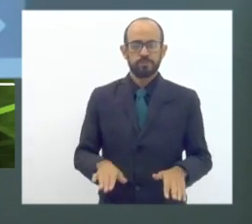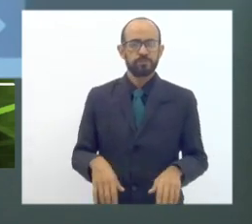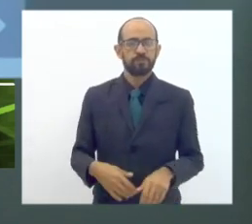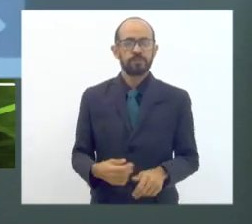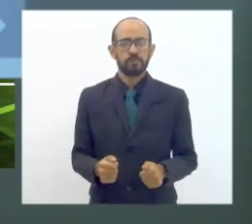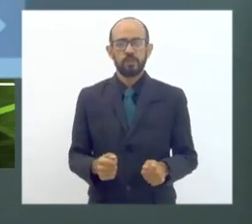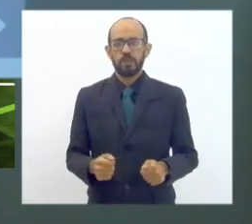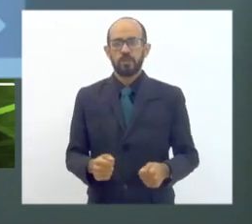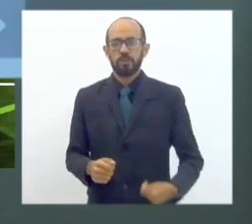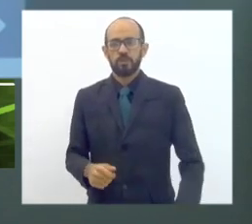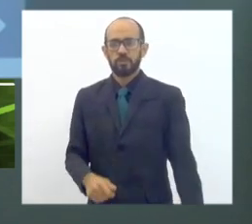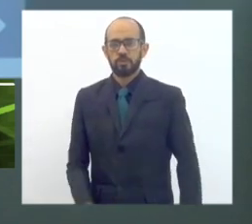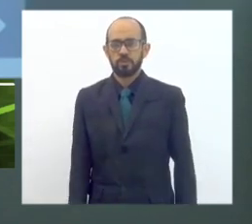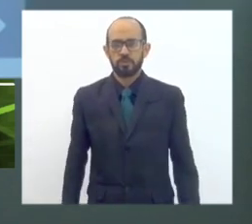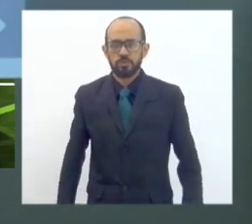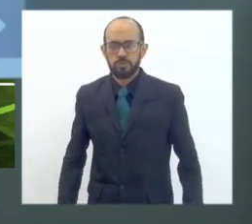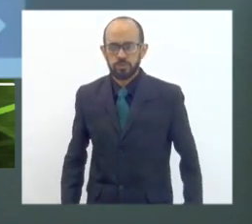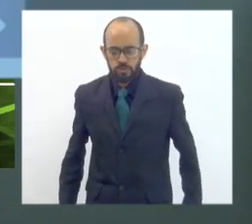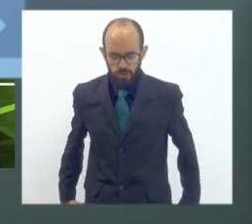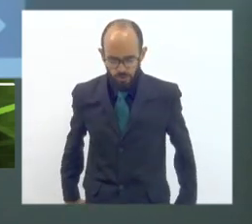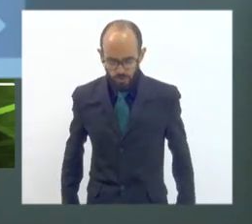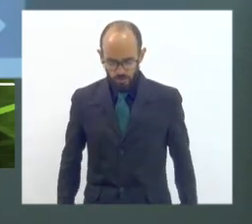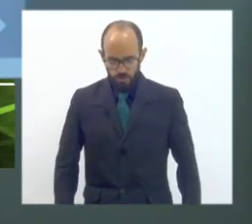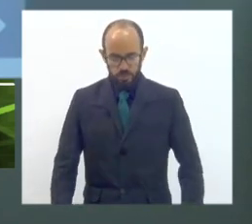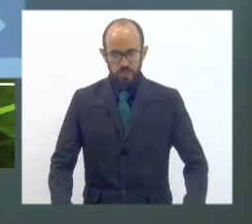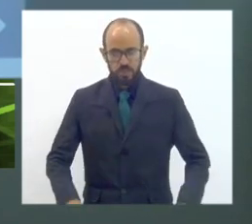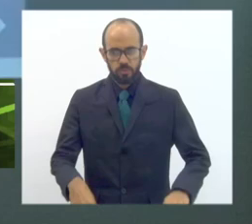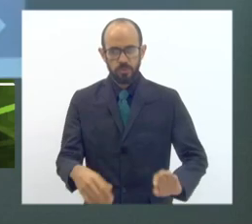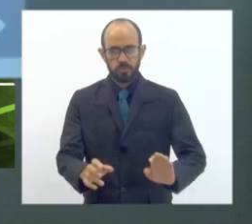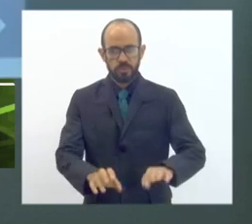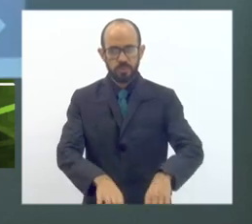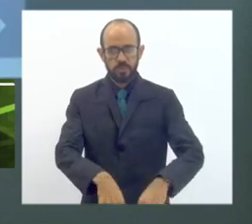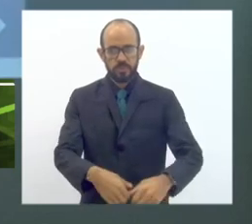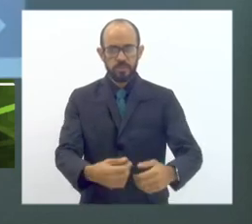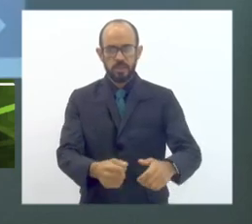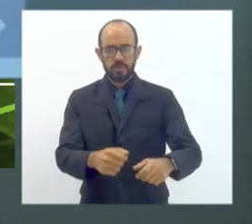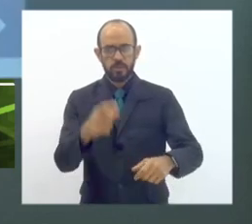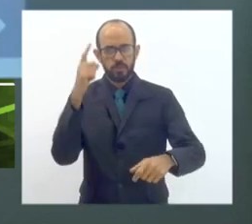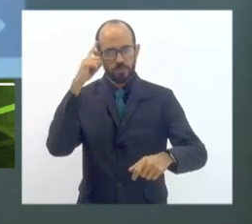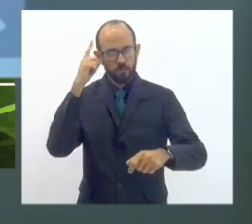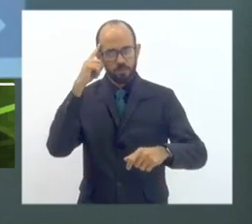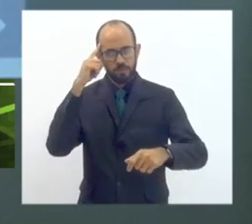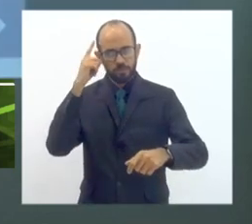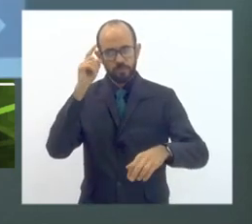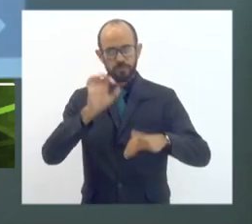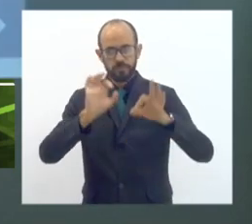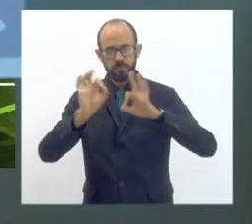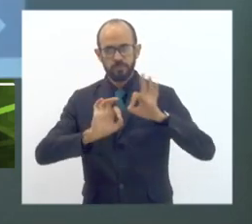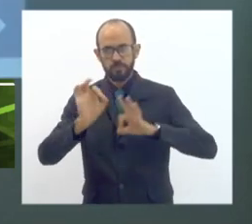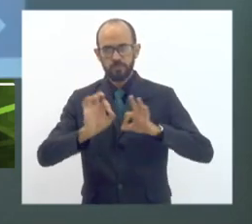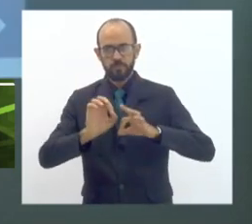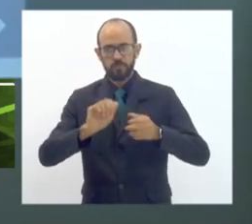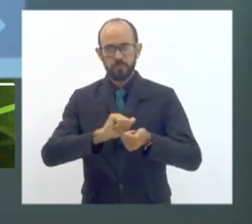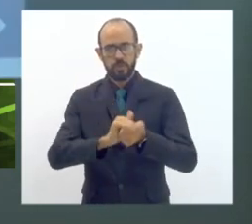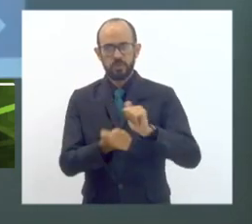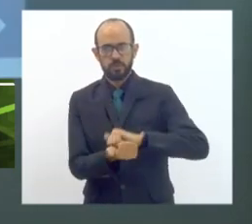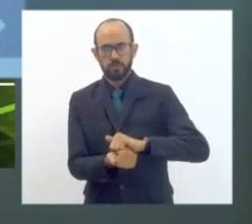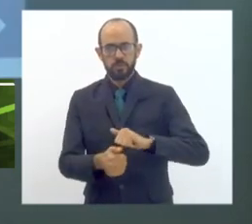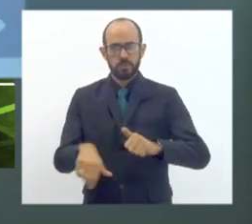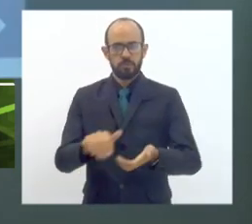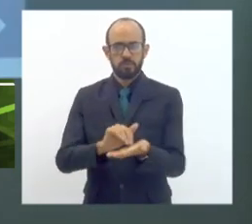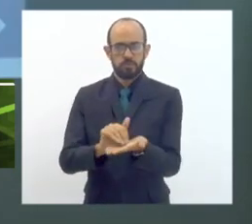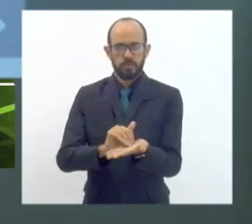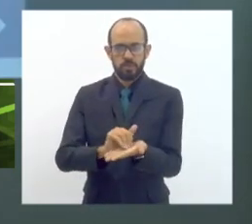que foi totalmente planejado, pensado e implantado através dos técnicos, secretários e prefeitos da